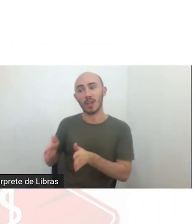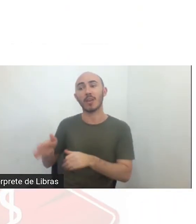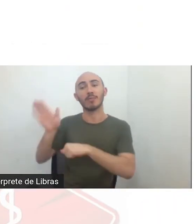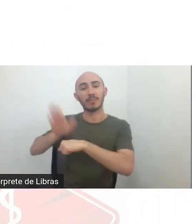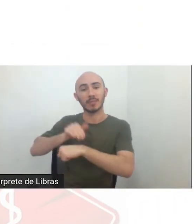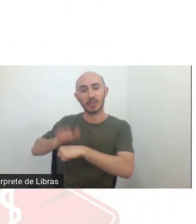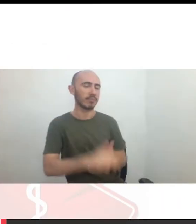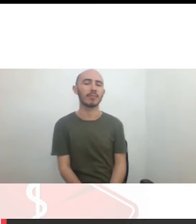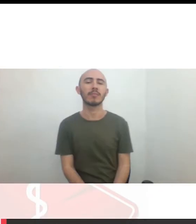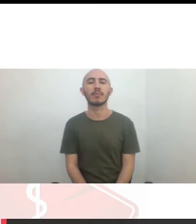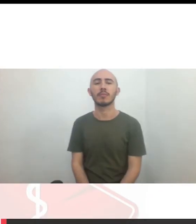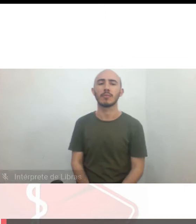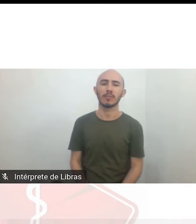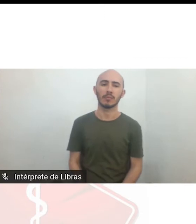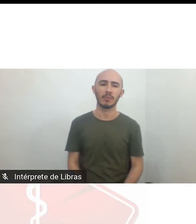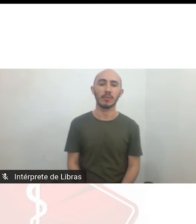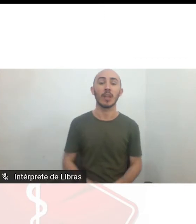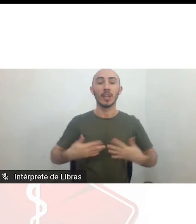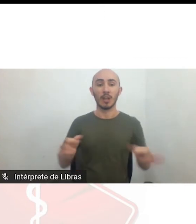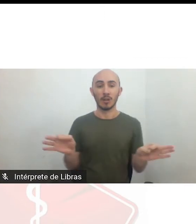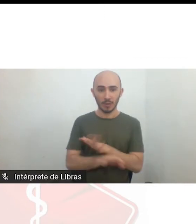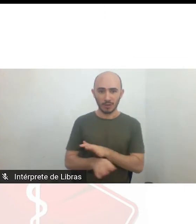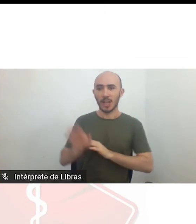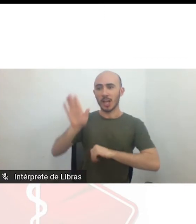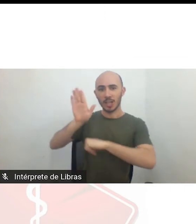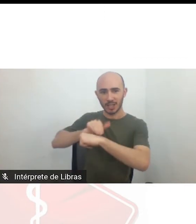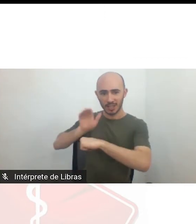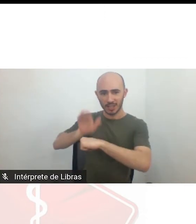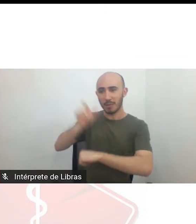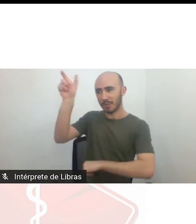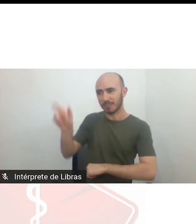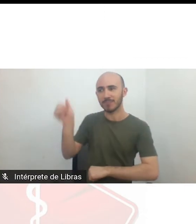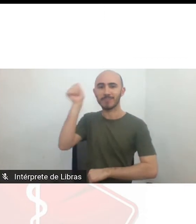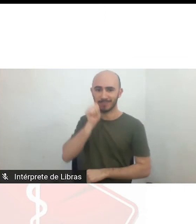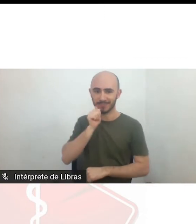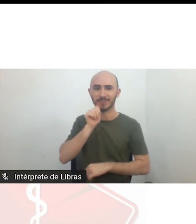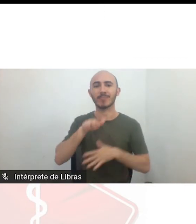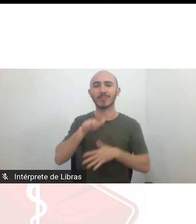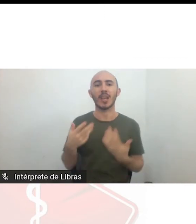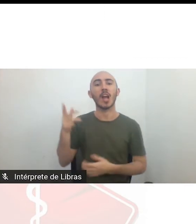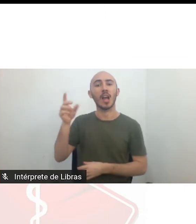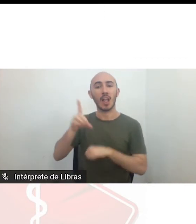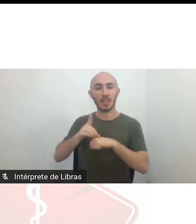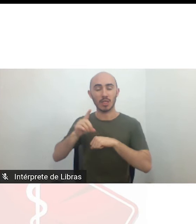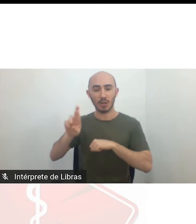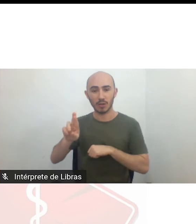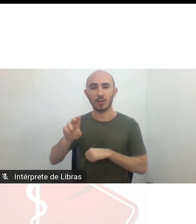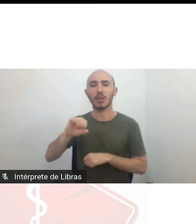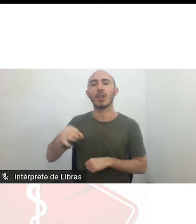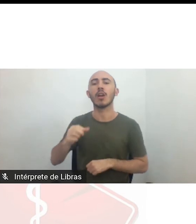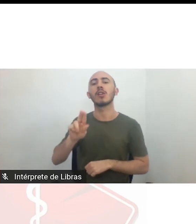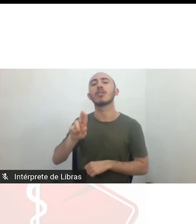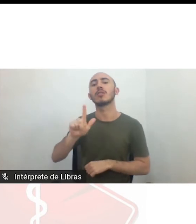outra palestrante. Pronto, aí vamos chamar agora a próxima palestrante, que é a doutora Juliana Muniz Barreto de